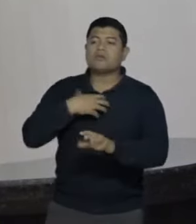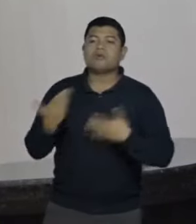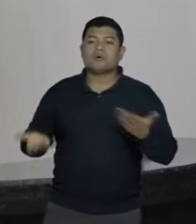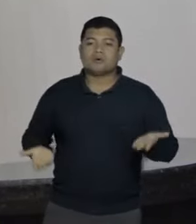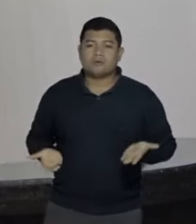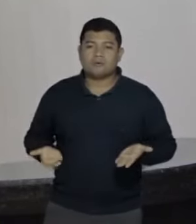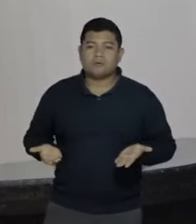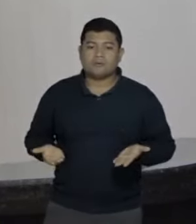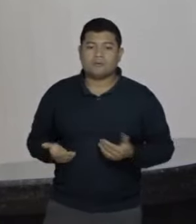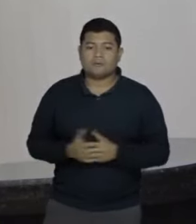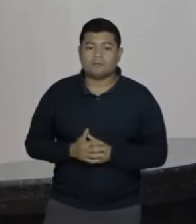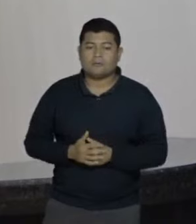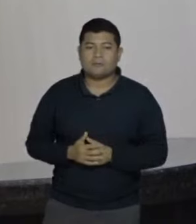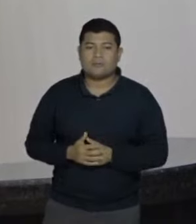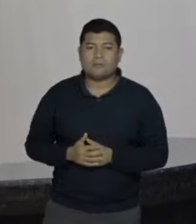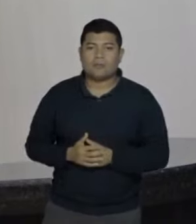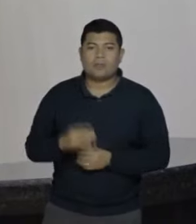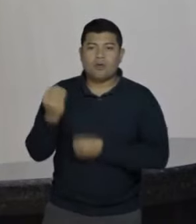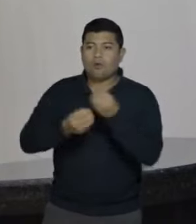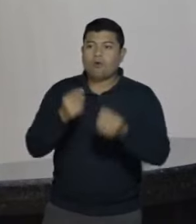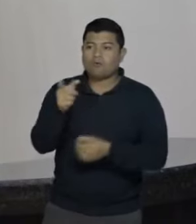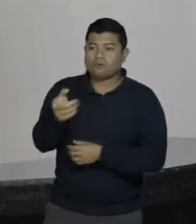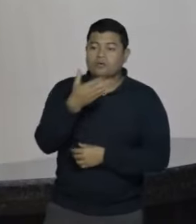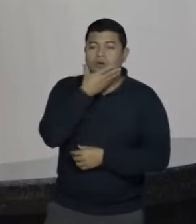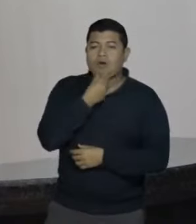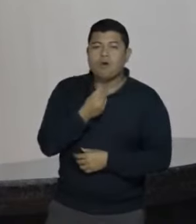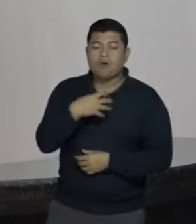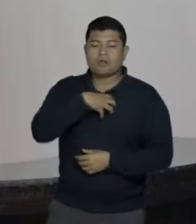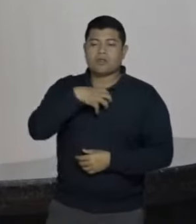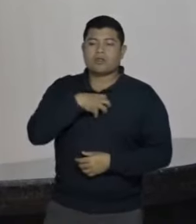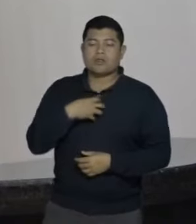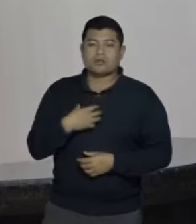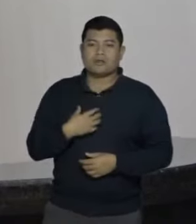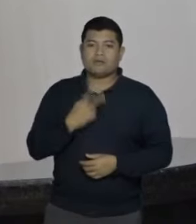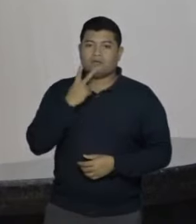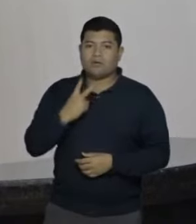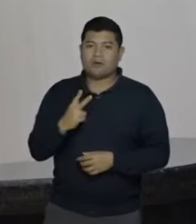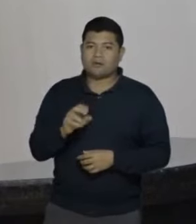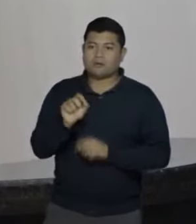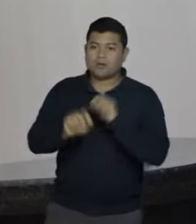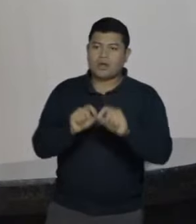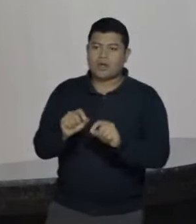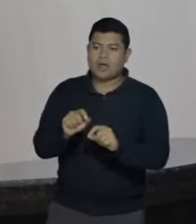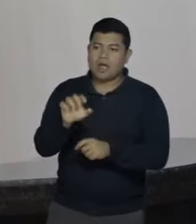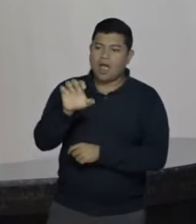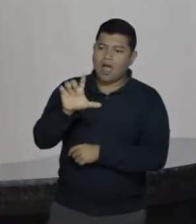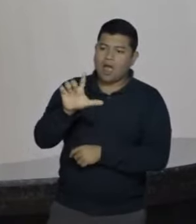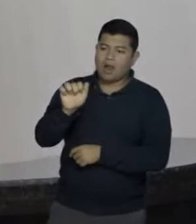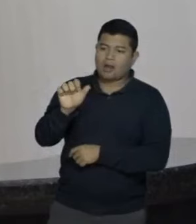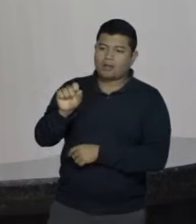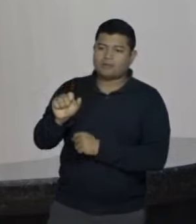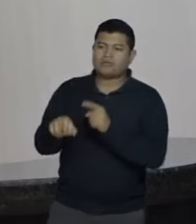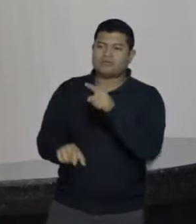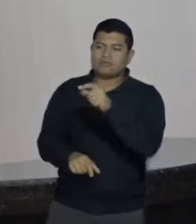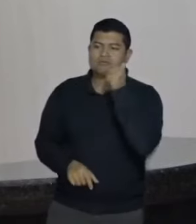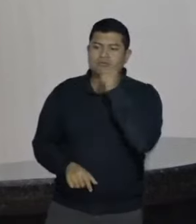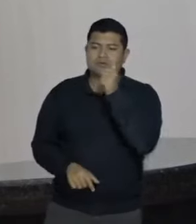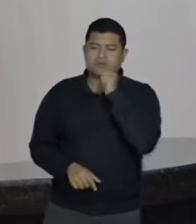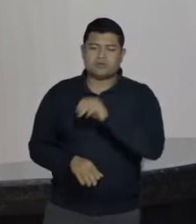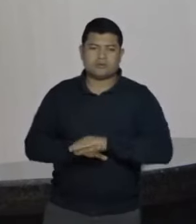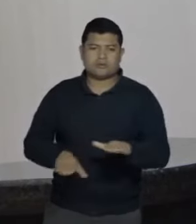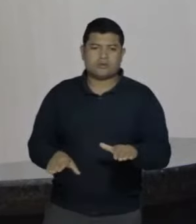como os homens se sentiram se a gente chamasse só de elas é assim que a gente